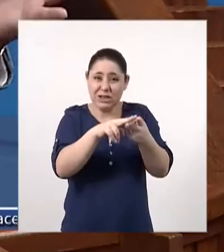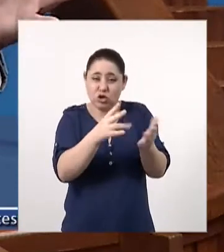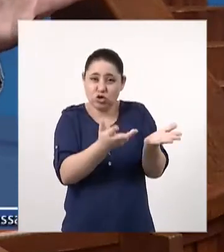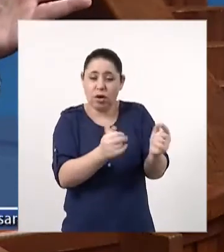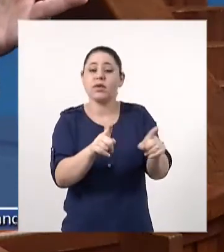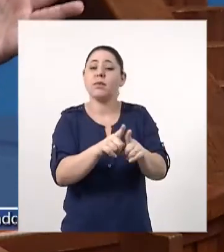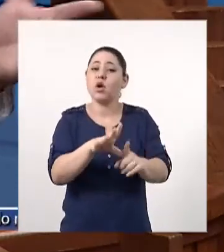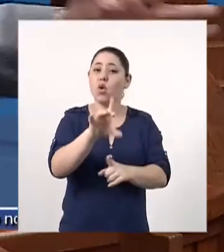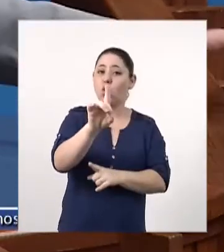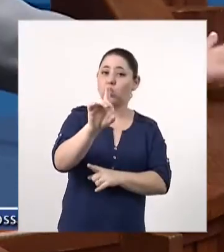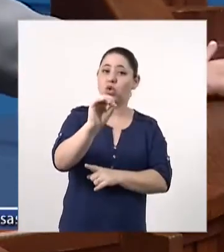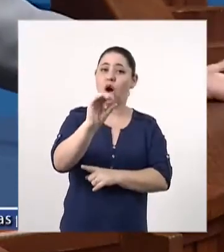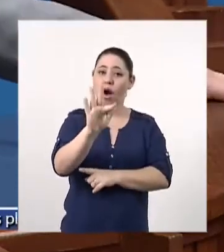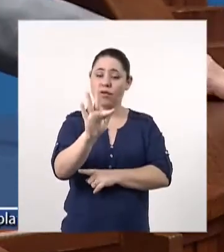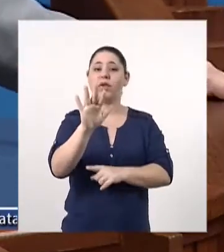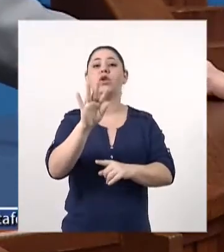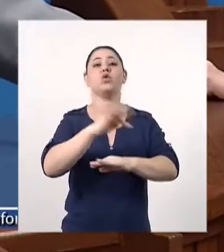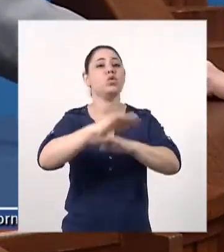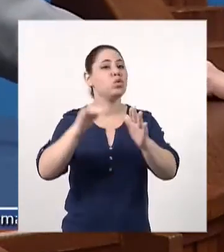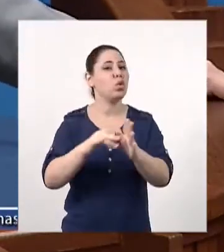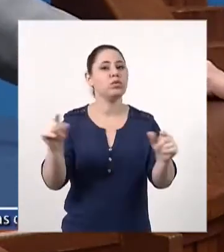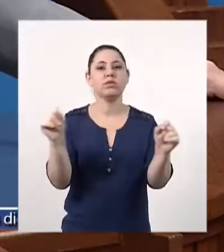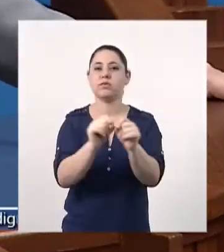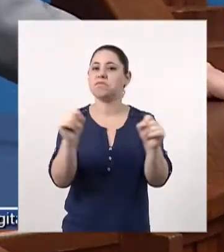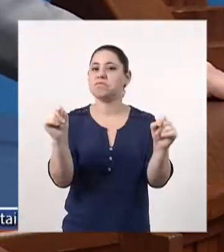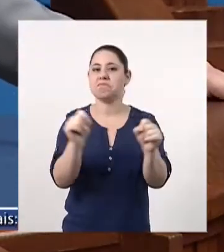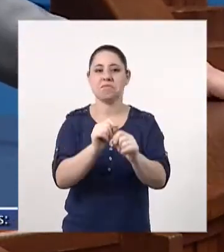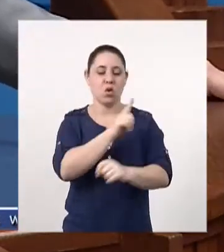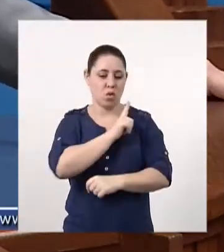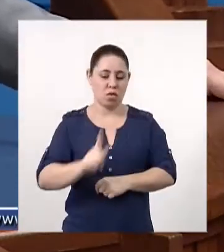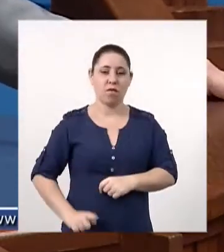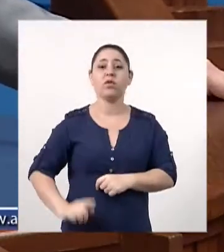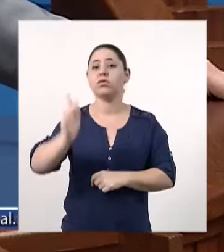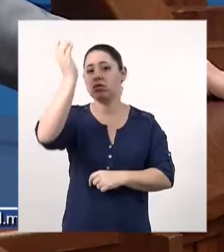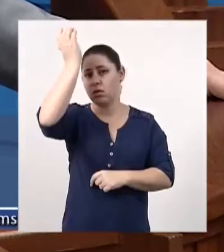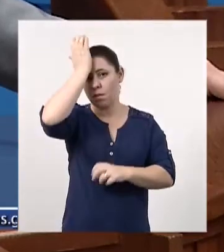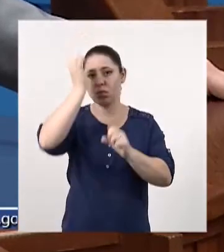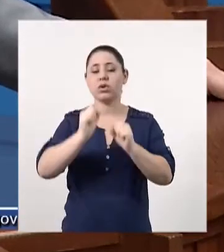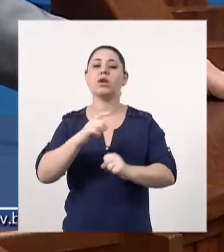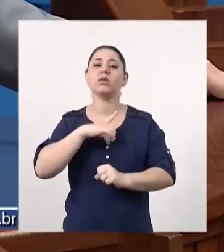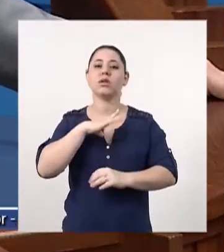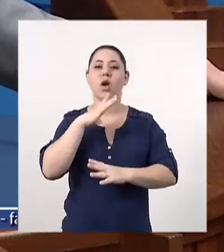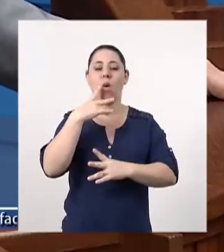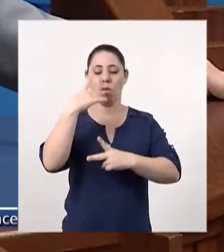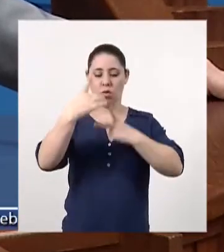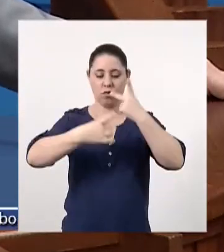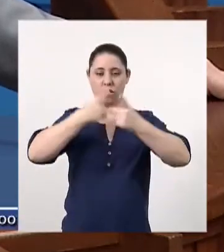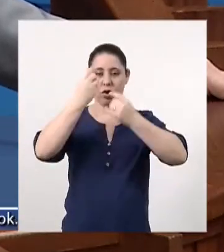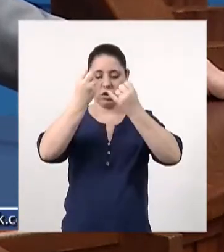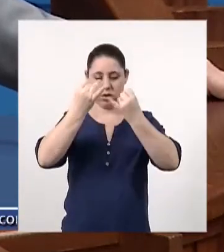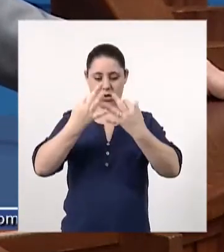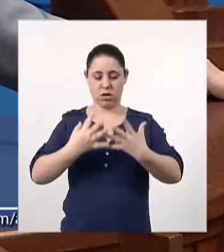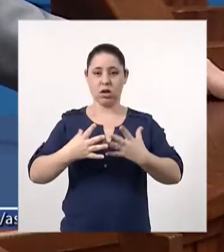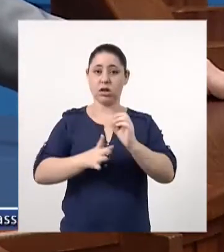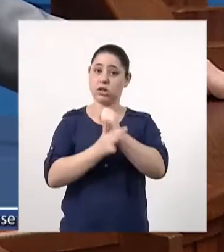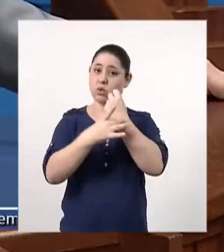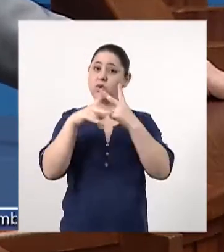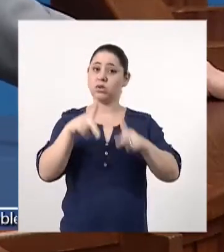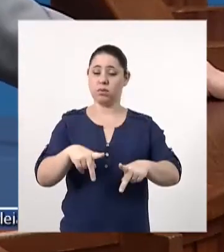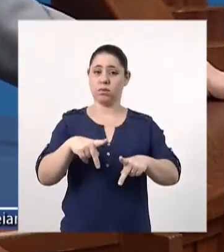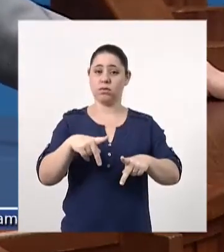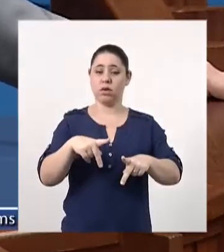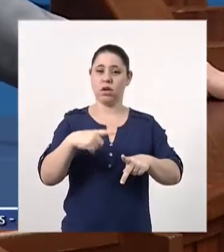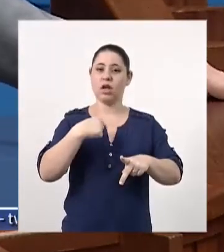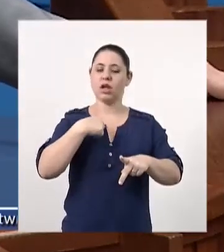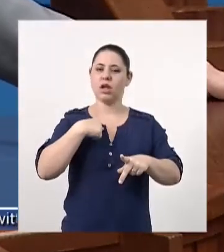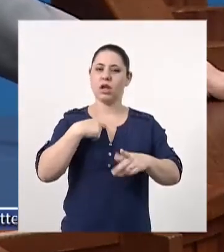do DOF, fizeram com que o governador Reinaldo pudesse ter um discurso muito forte na área de segurança pública. E eu